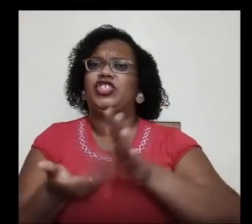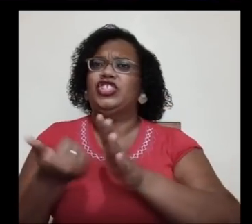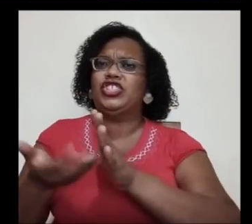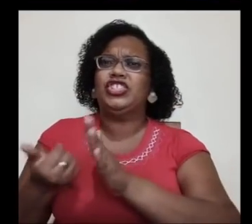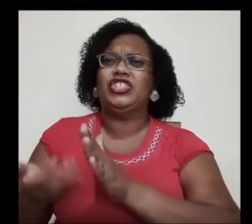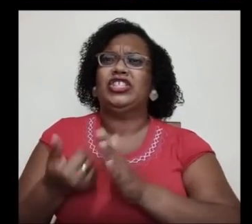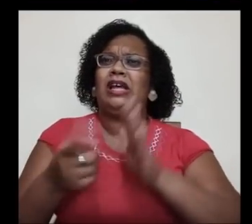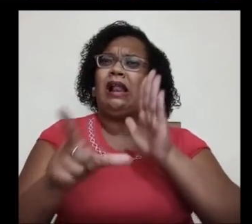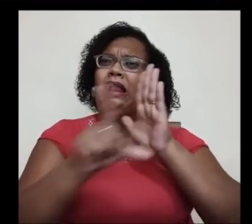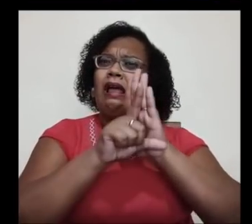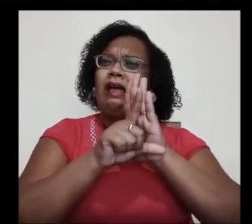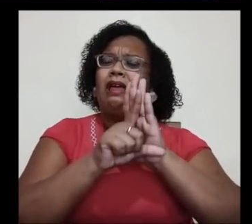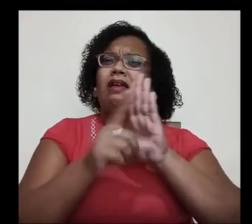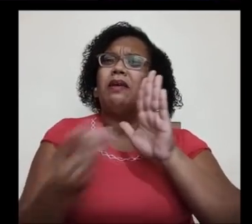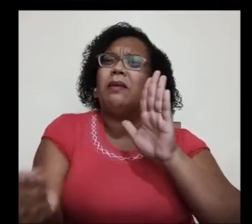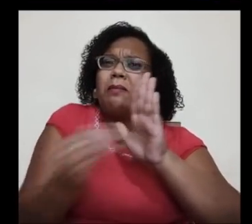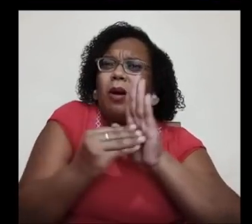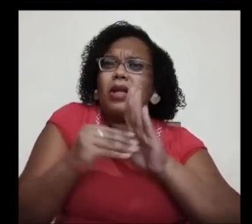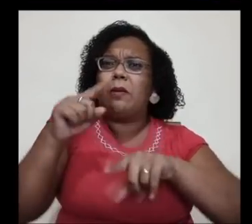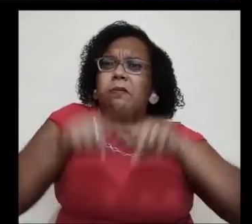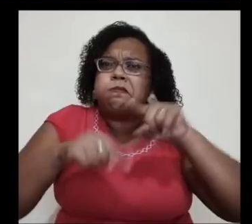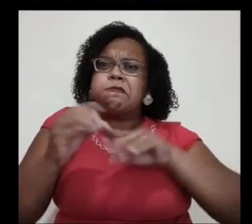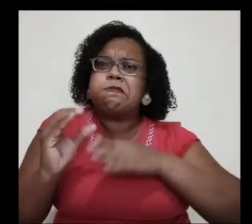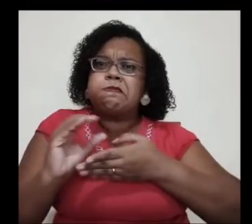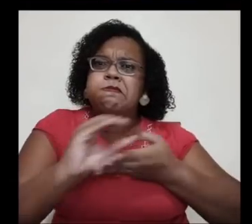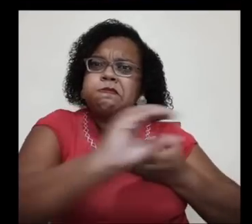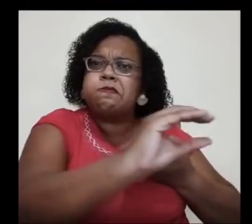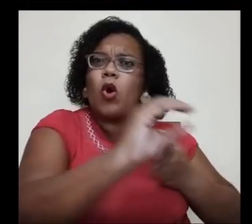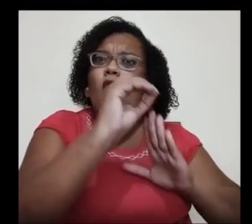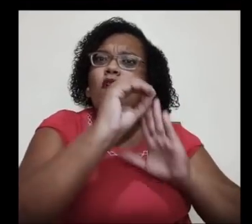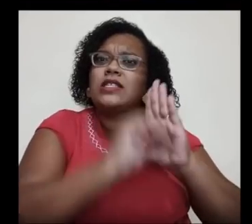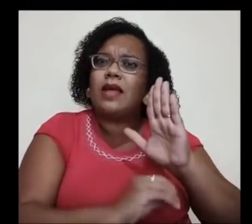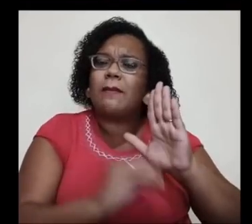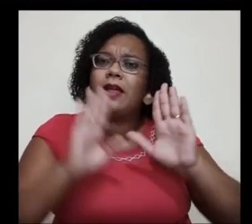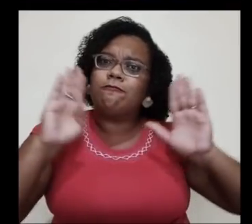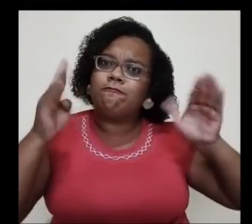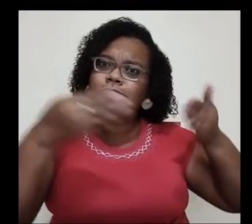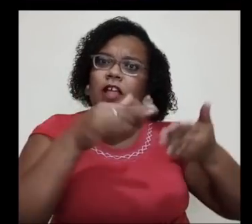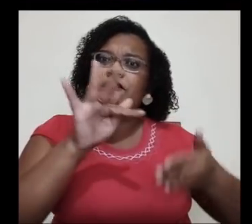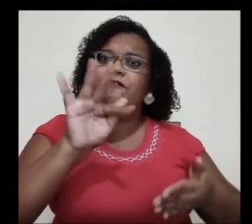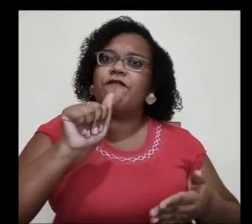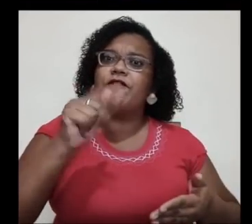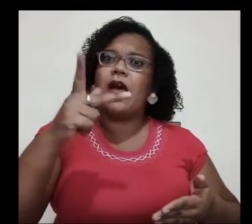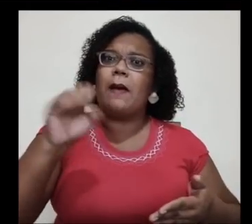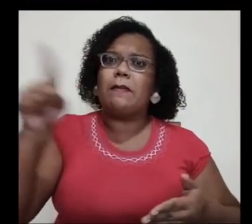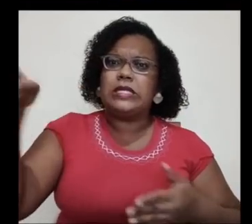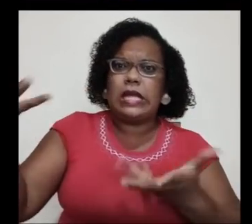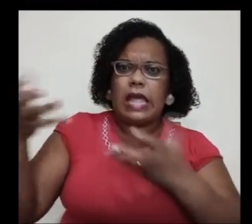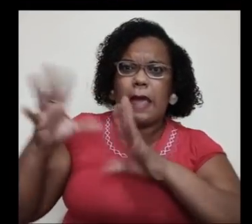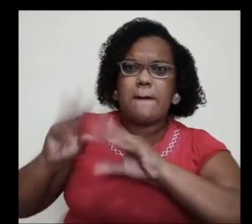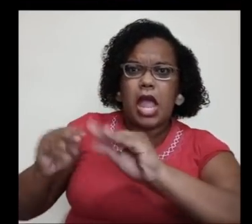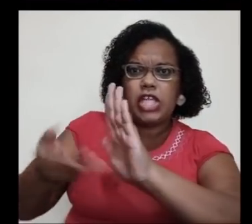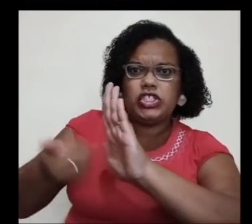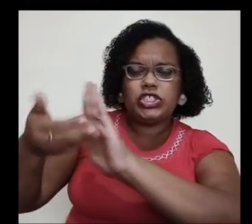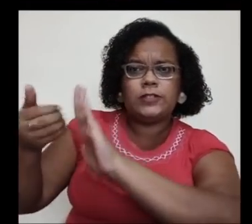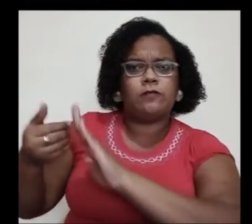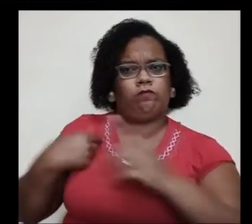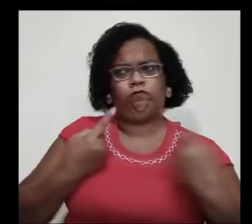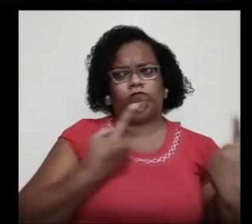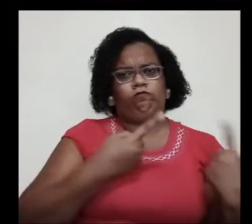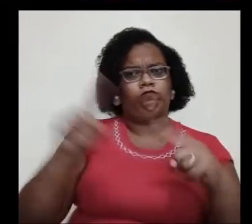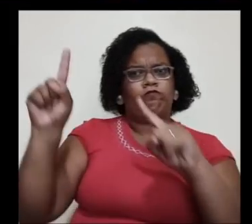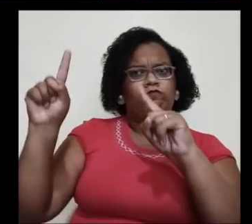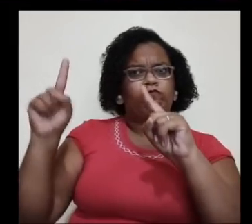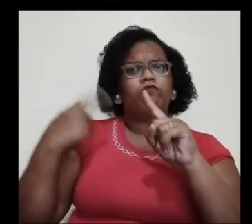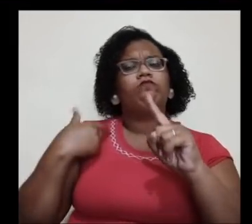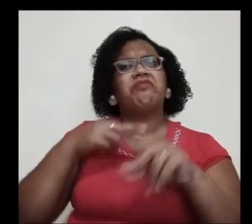e nós estamos nos contrapondo a essas iniciativas em vários estados brasileiros. E também, quando o governo federal corta recurso,